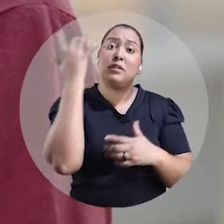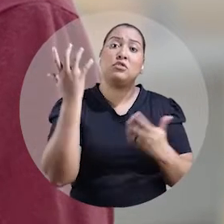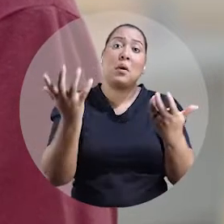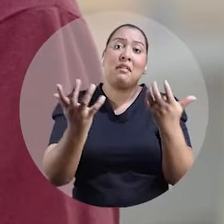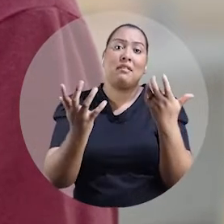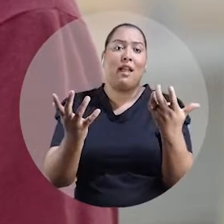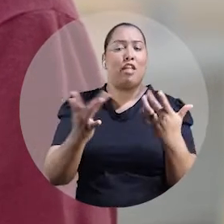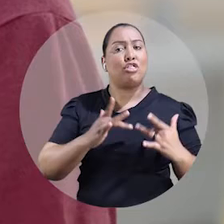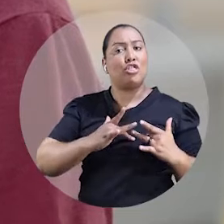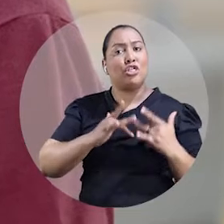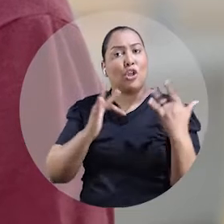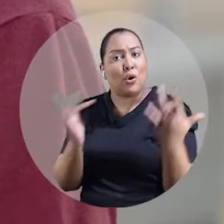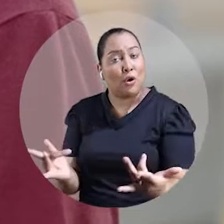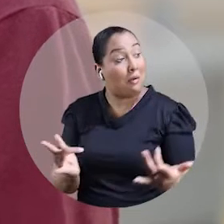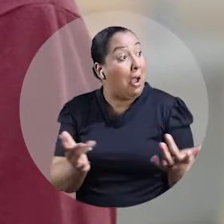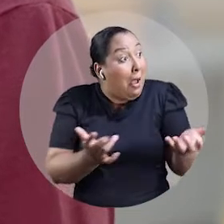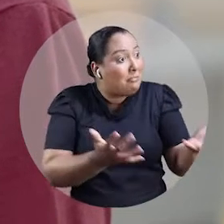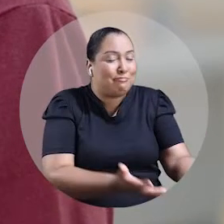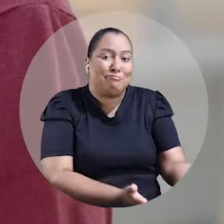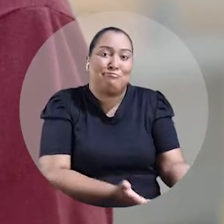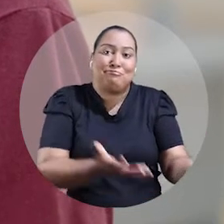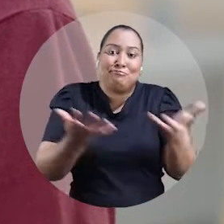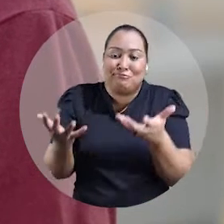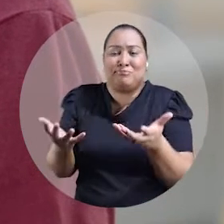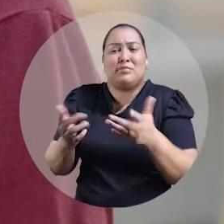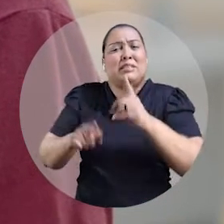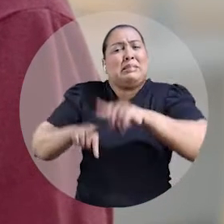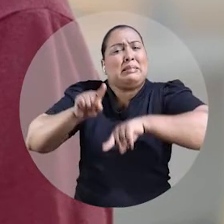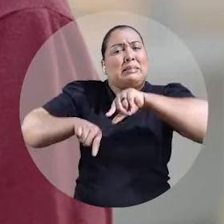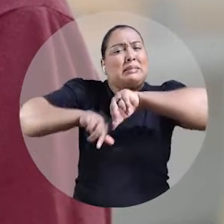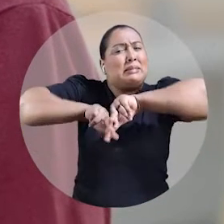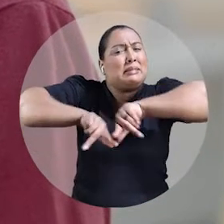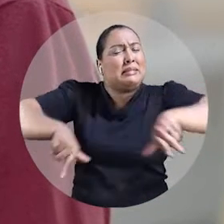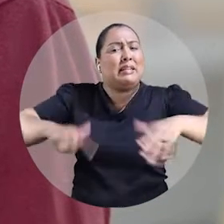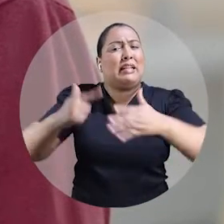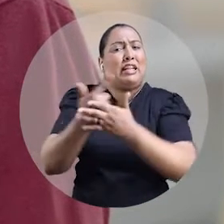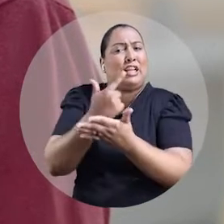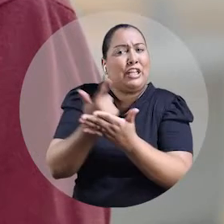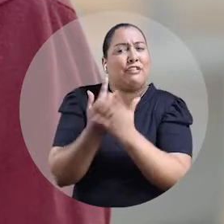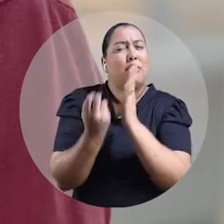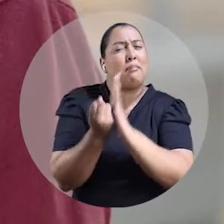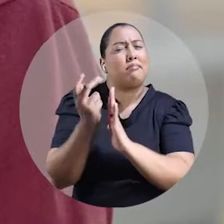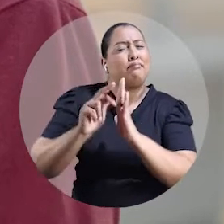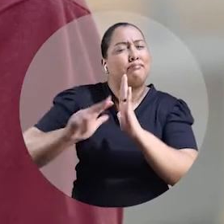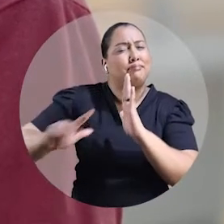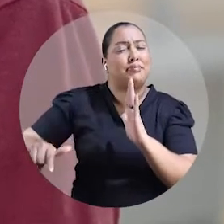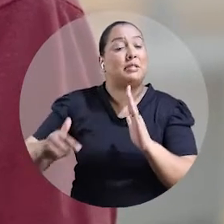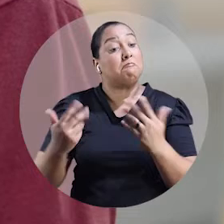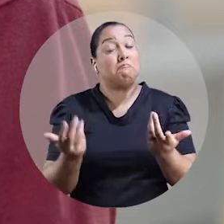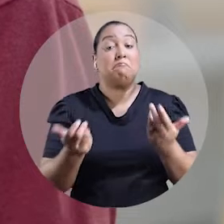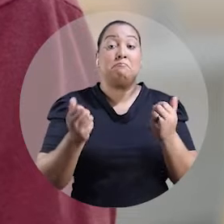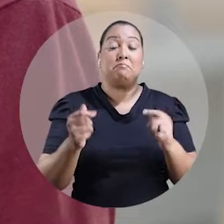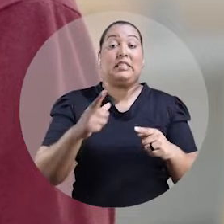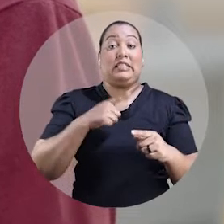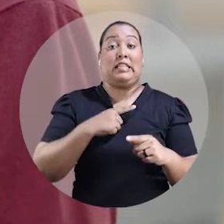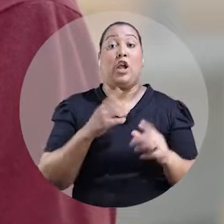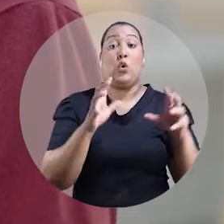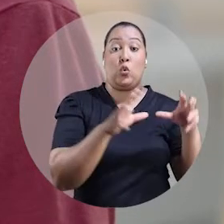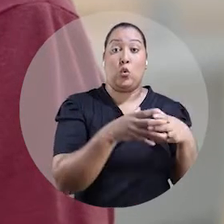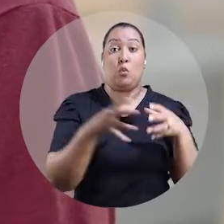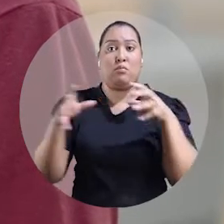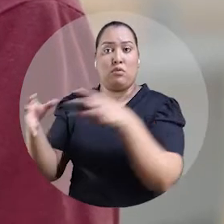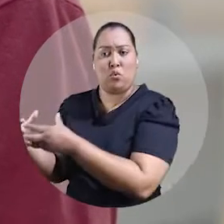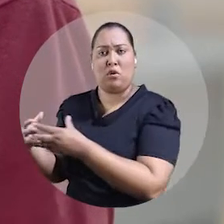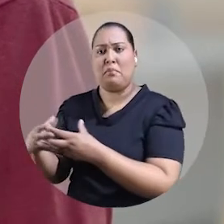no caso, enriquecer o nosso acervo, né, com mais materiais, mais obras, e a gente faz